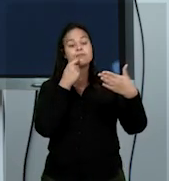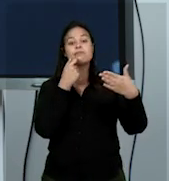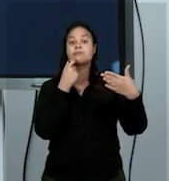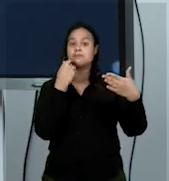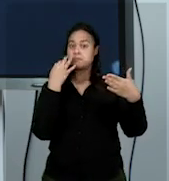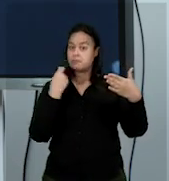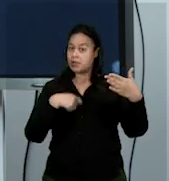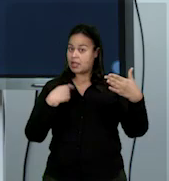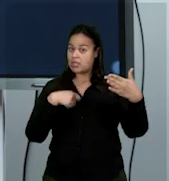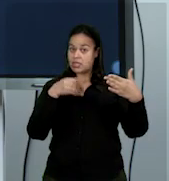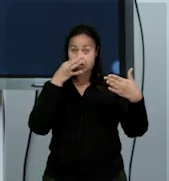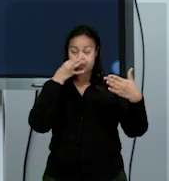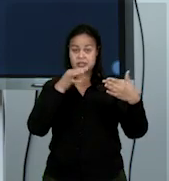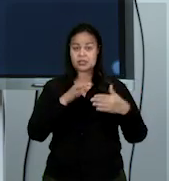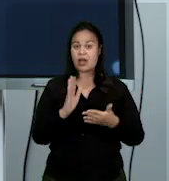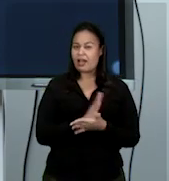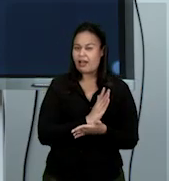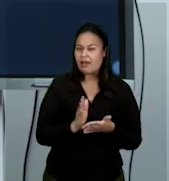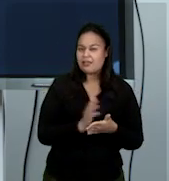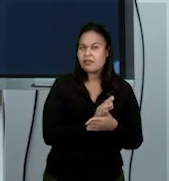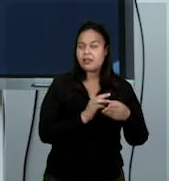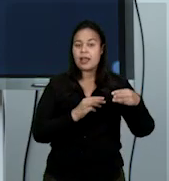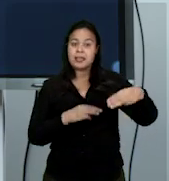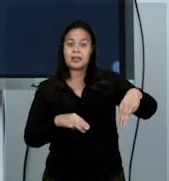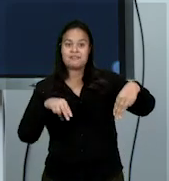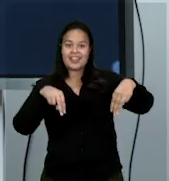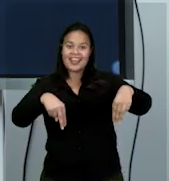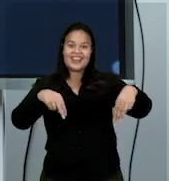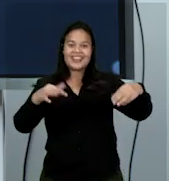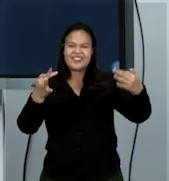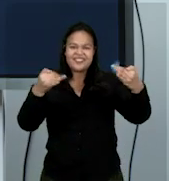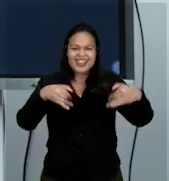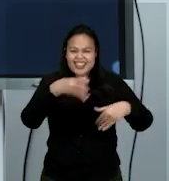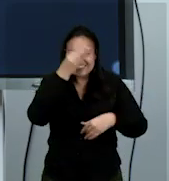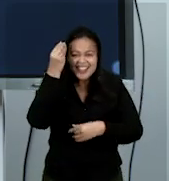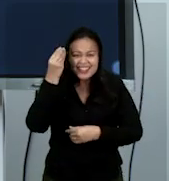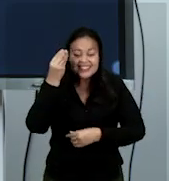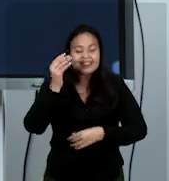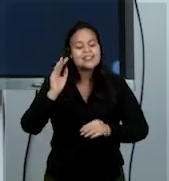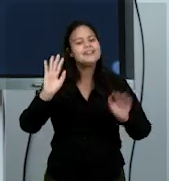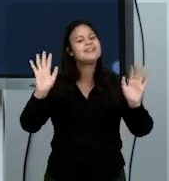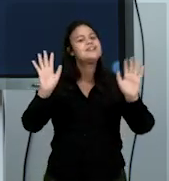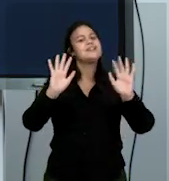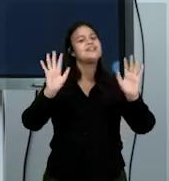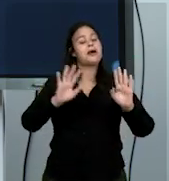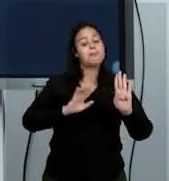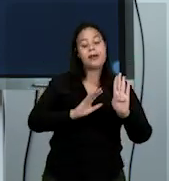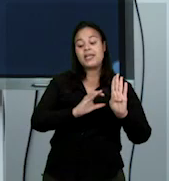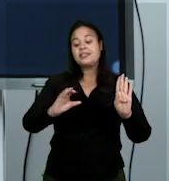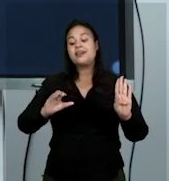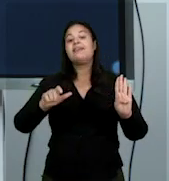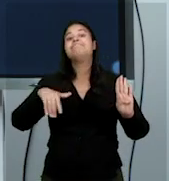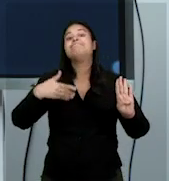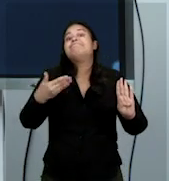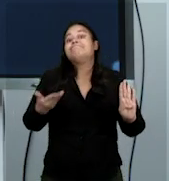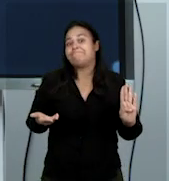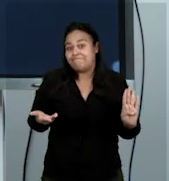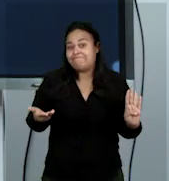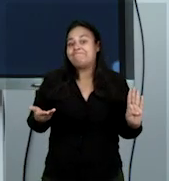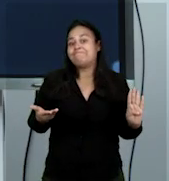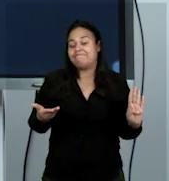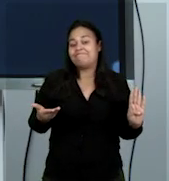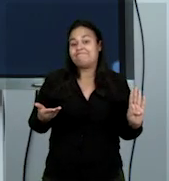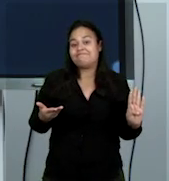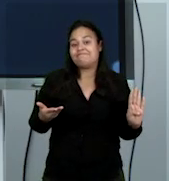nem sempre, igual eu falei, às vezes você acha o M e o N e esquece de responder. Então, quer dizer, você deixa de fazer a parte